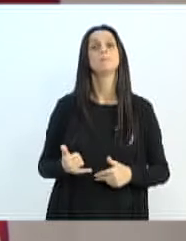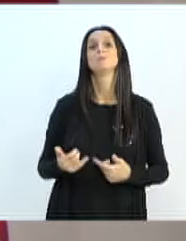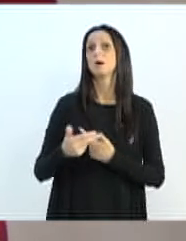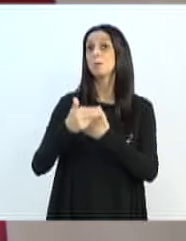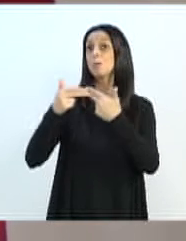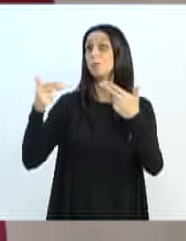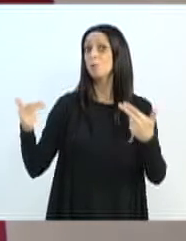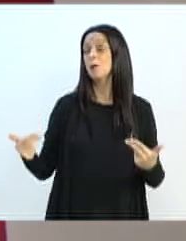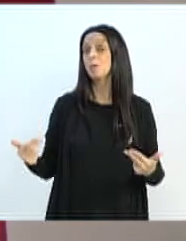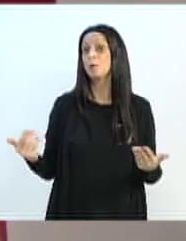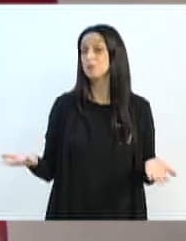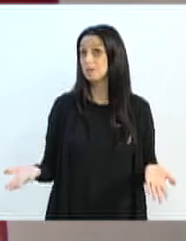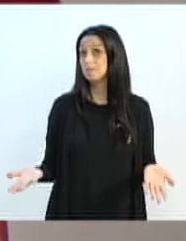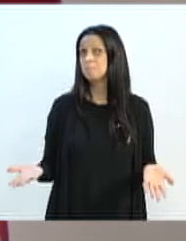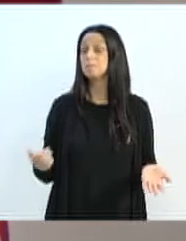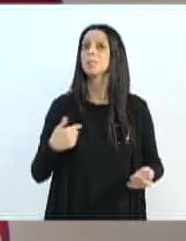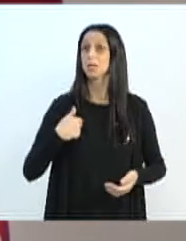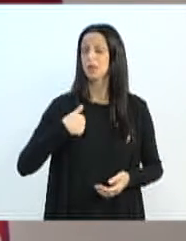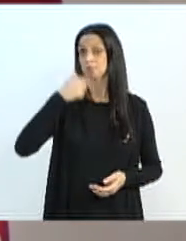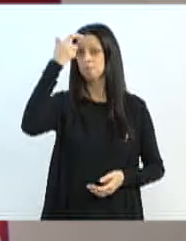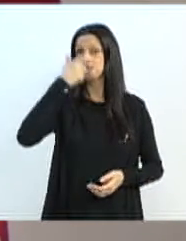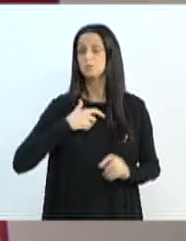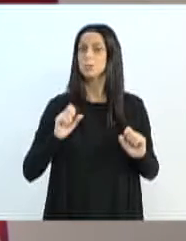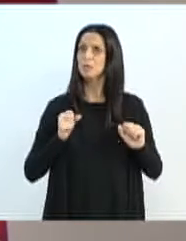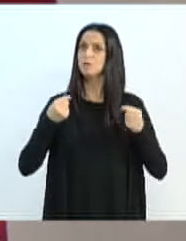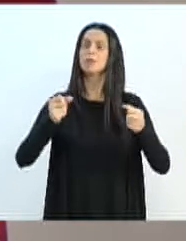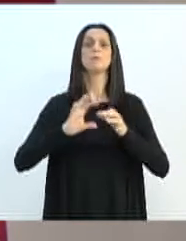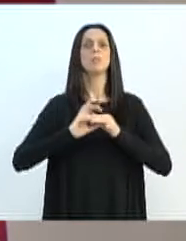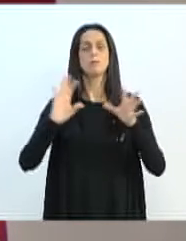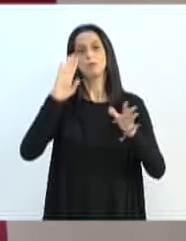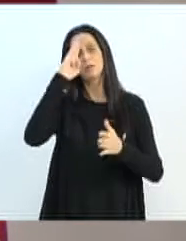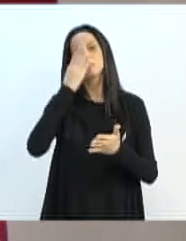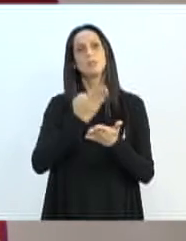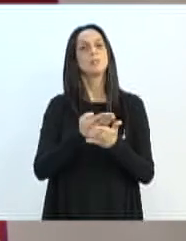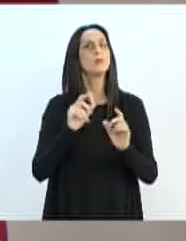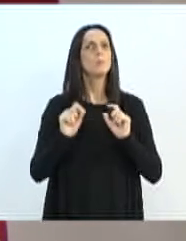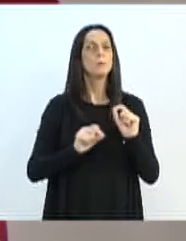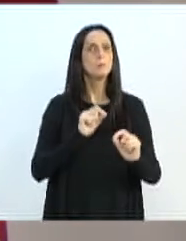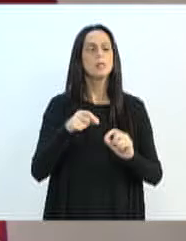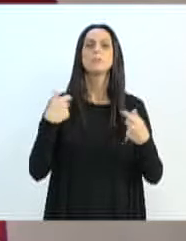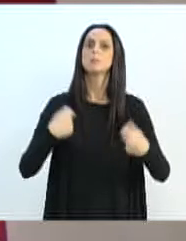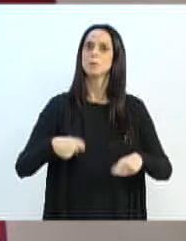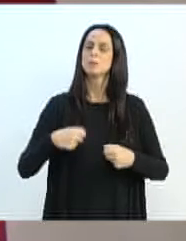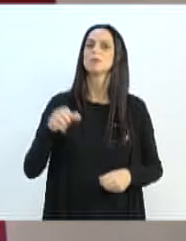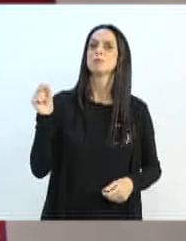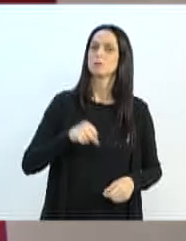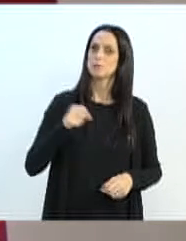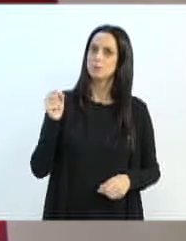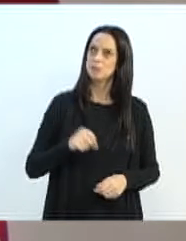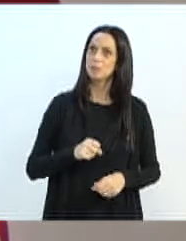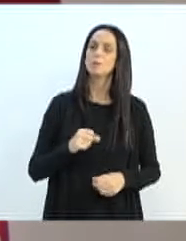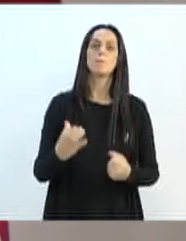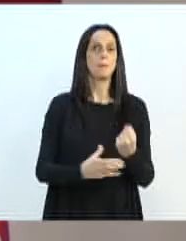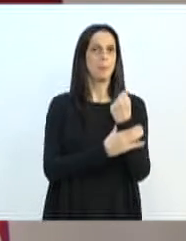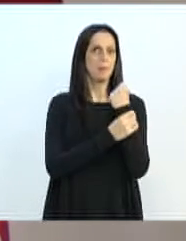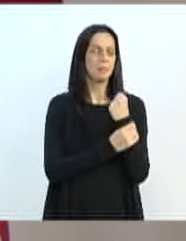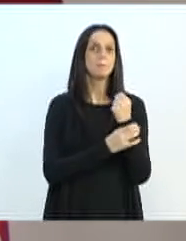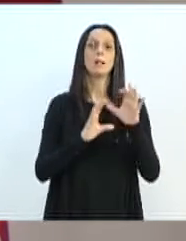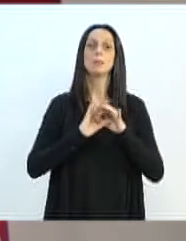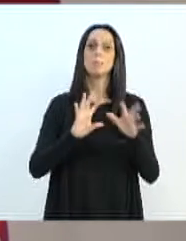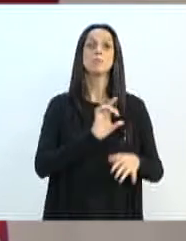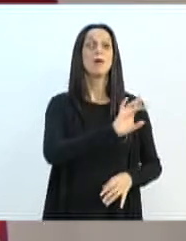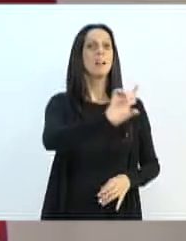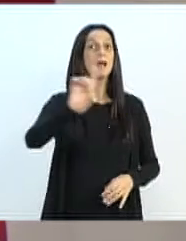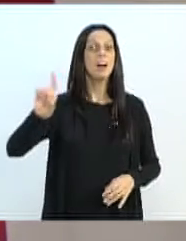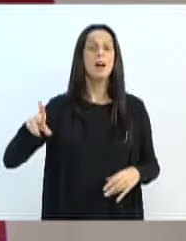tiranas. Eu, como fiel defensor da liberdade, creio que a gente precisa, sim, garantir as liberdades